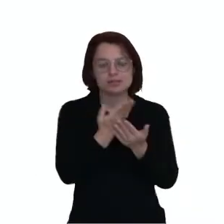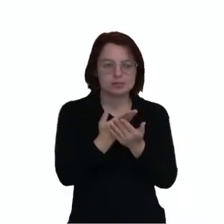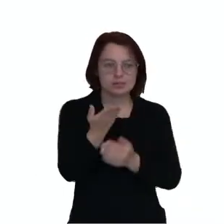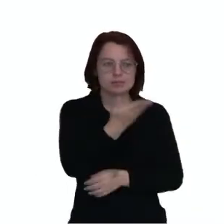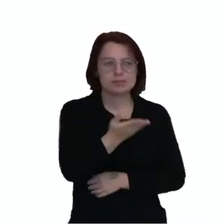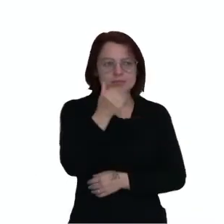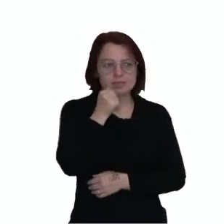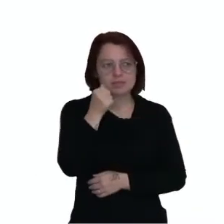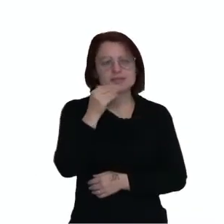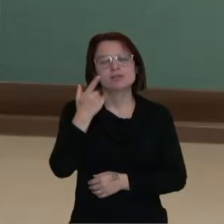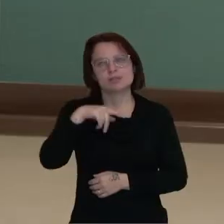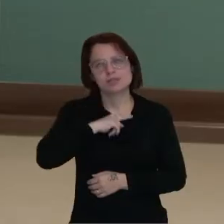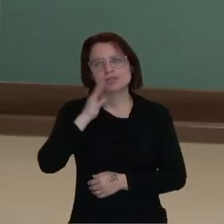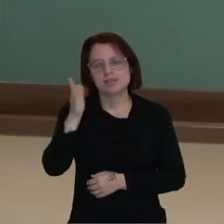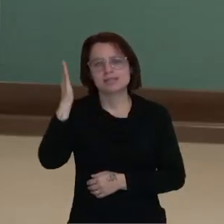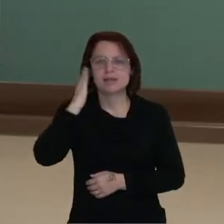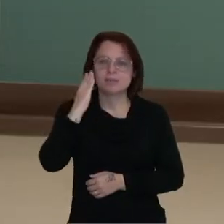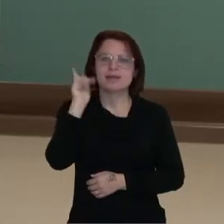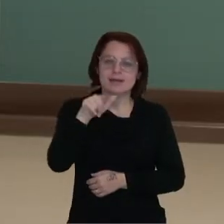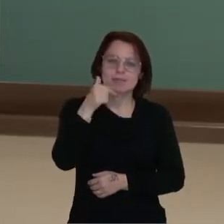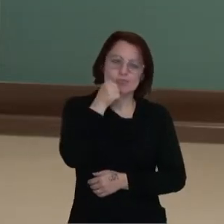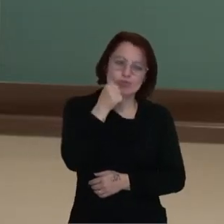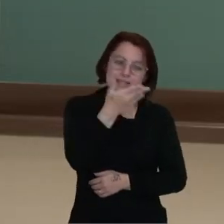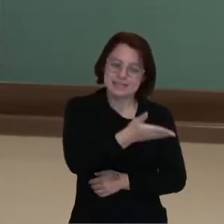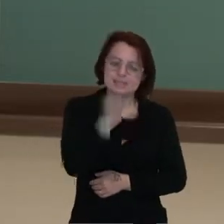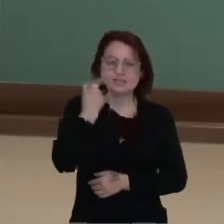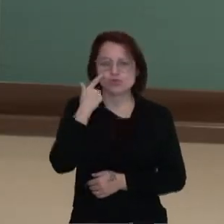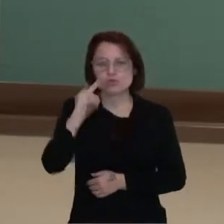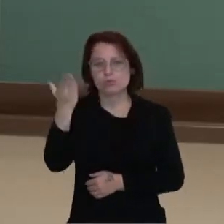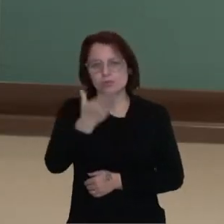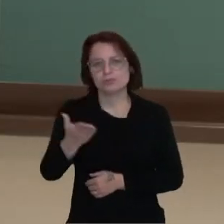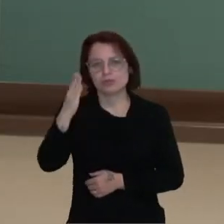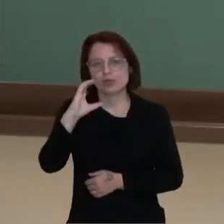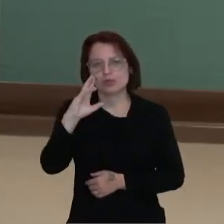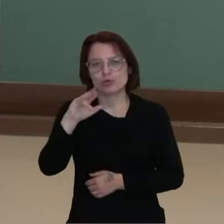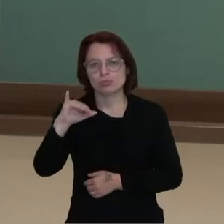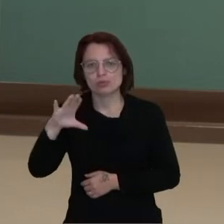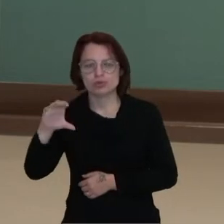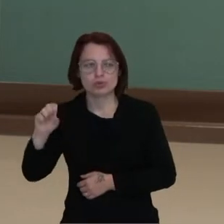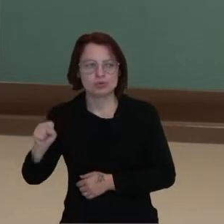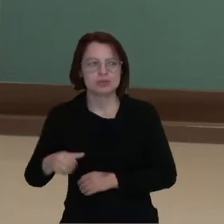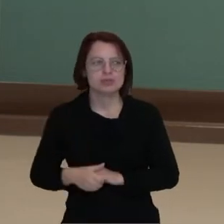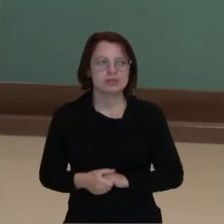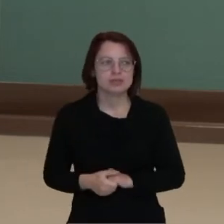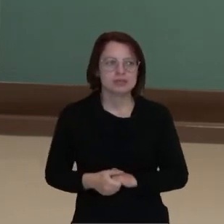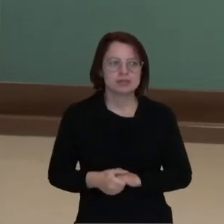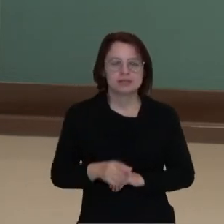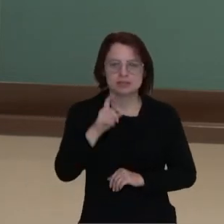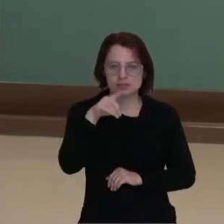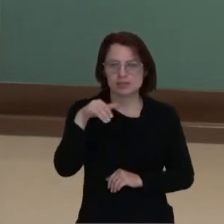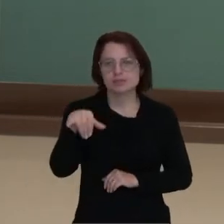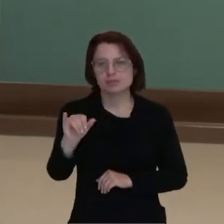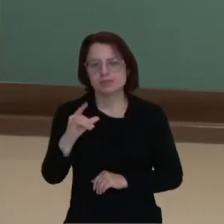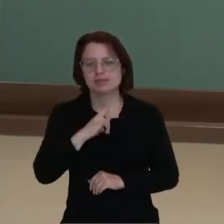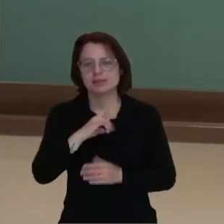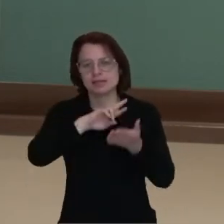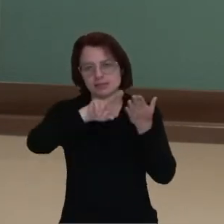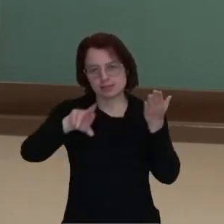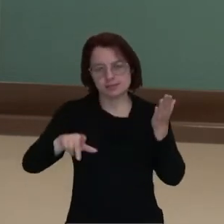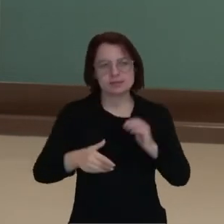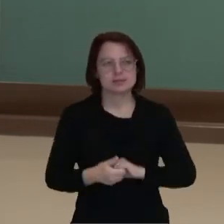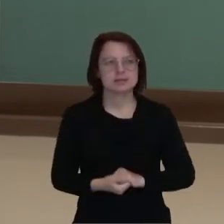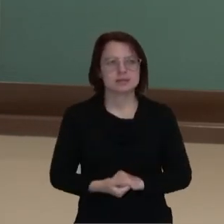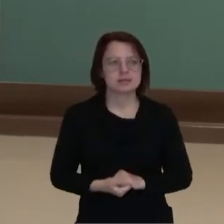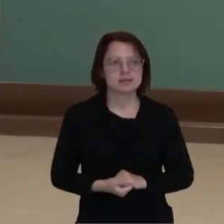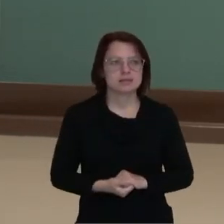ela, né, e sabemos que foi ela que determinou que os cromossomos sexuais X e Y, né, têm as características